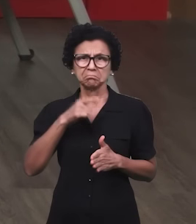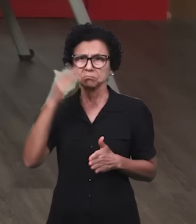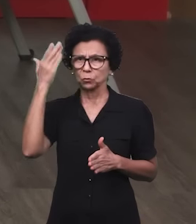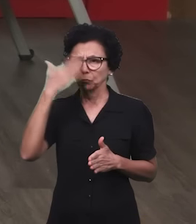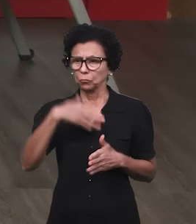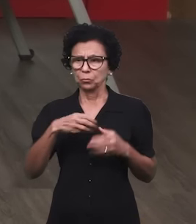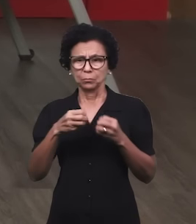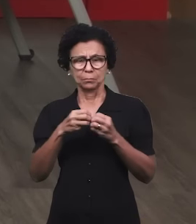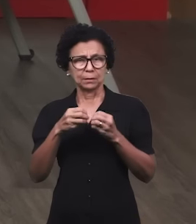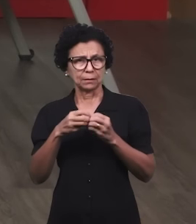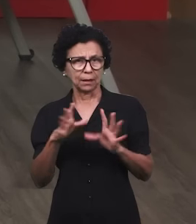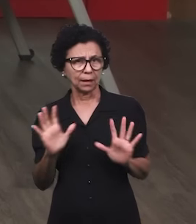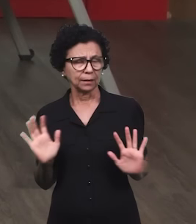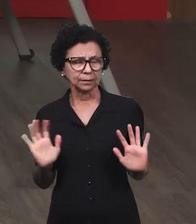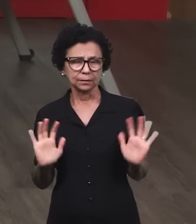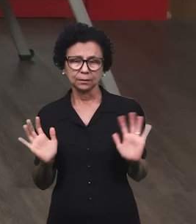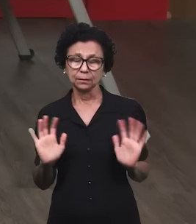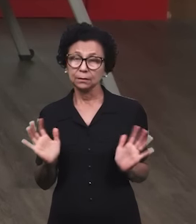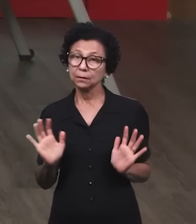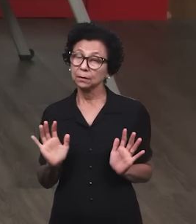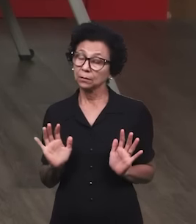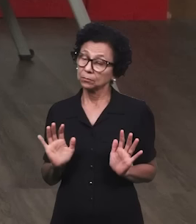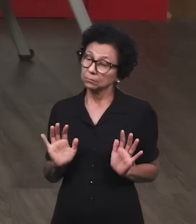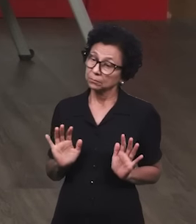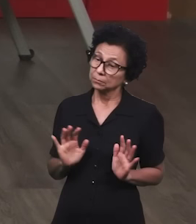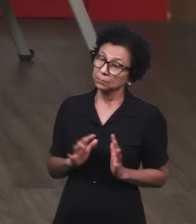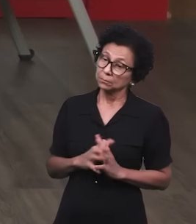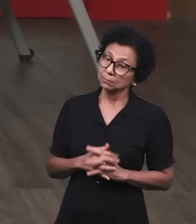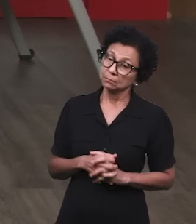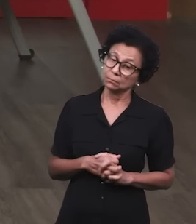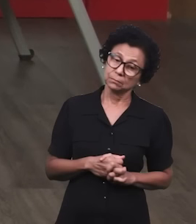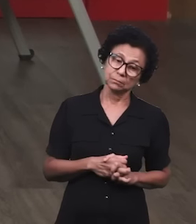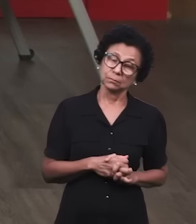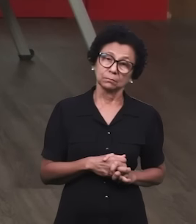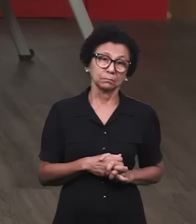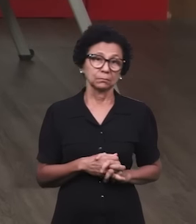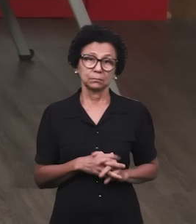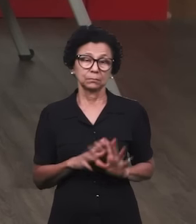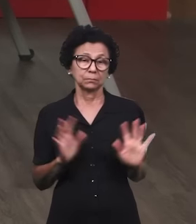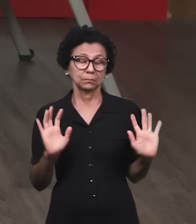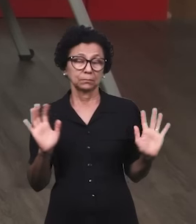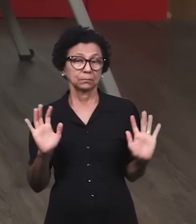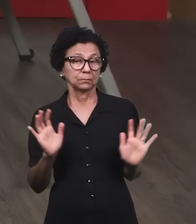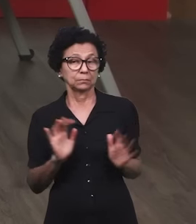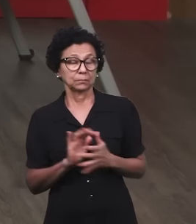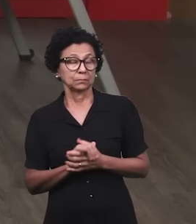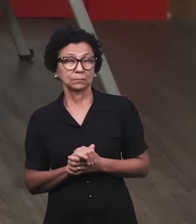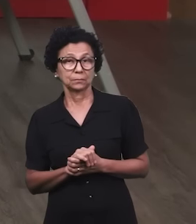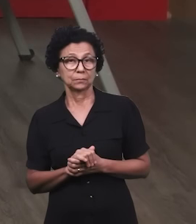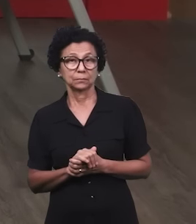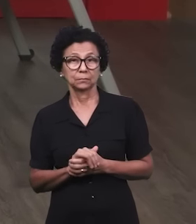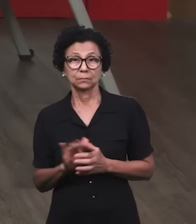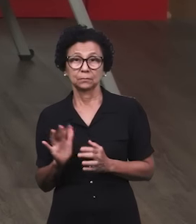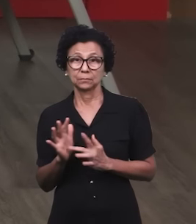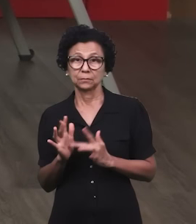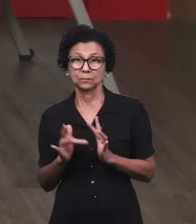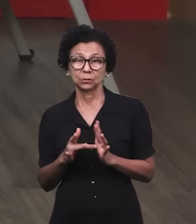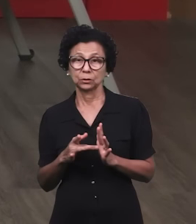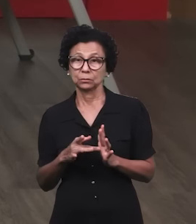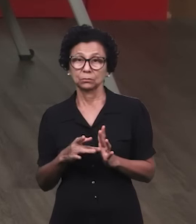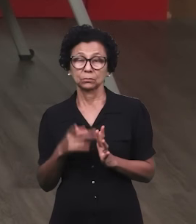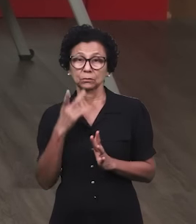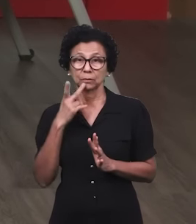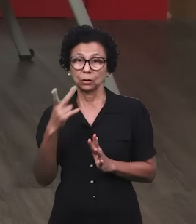do Senhor ainda se manifestar, e até porque o Senhor disse ainda não chegou a minha hora, ainda ele não tinha se manifestado